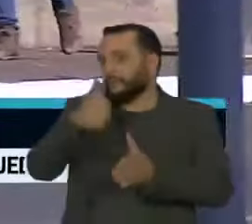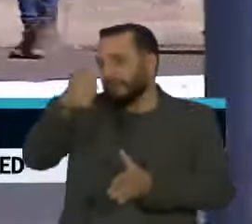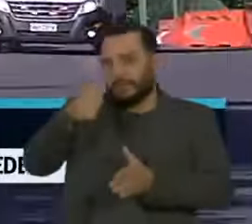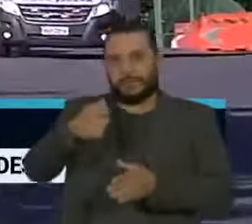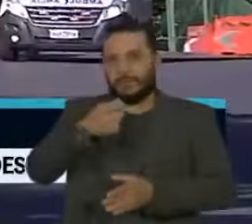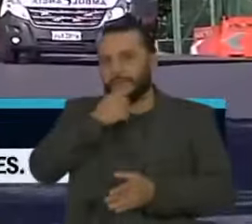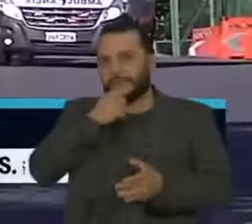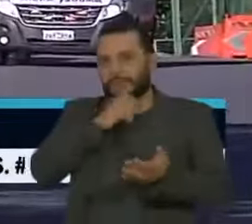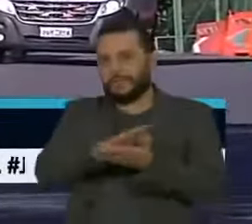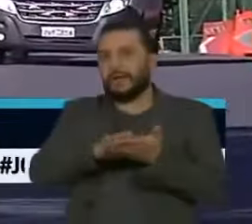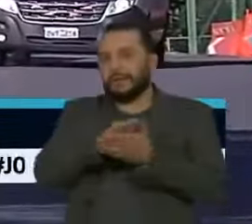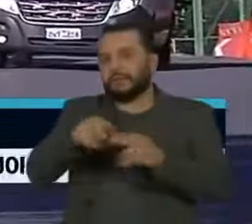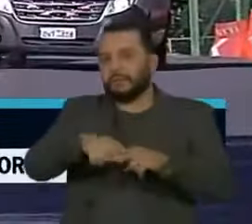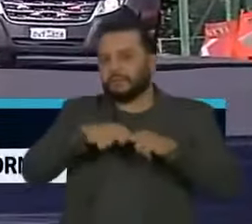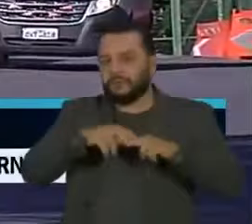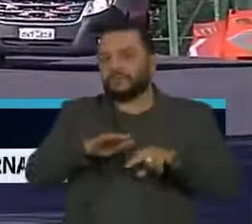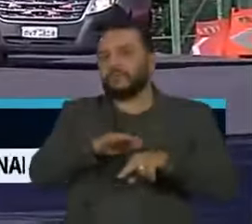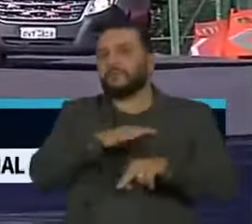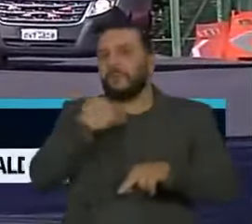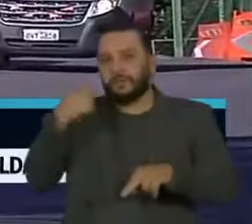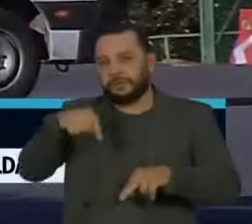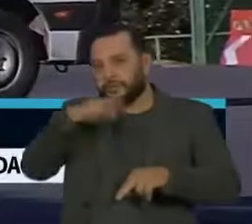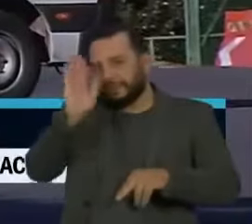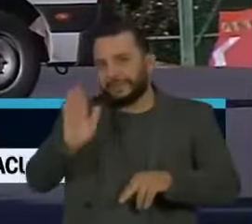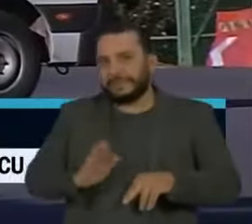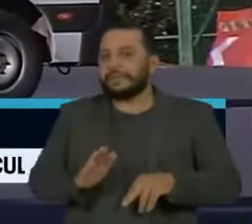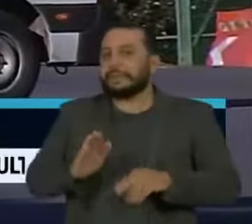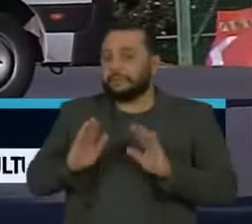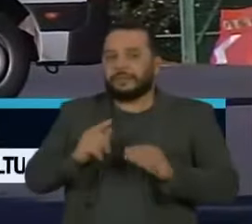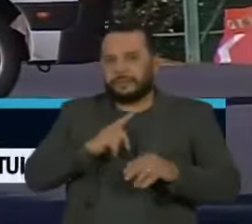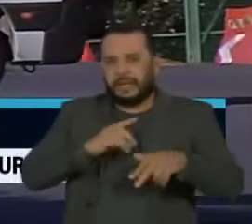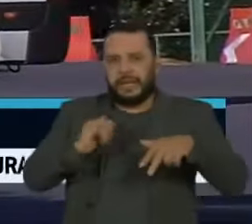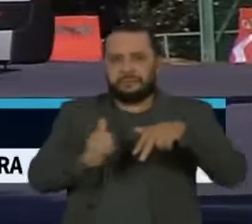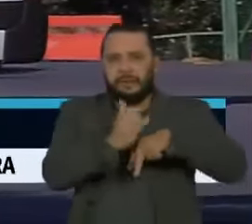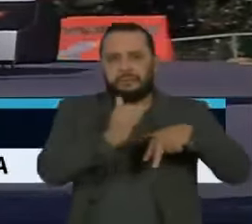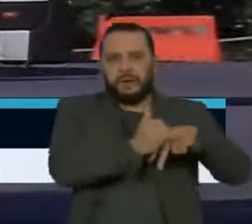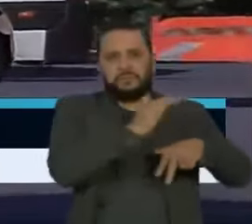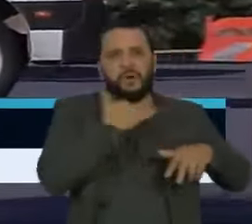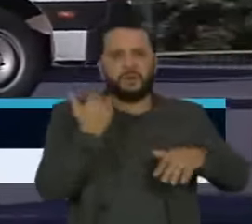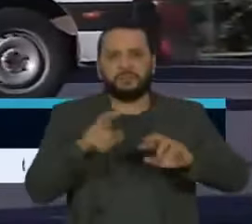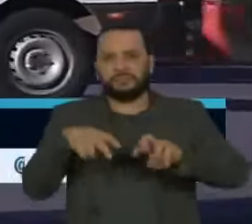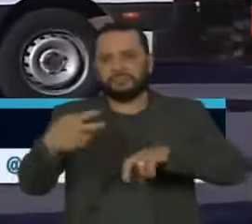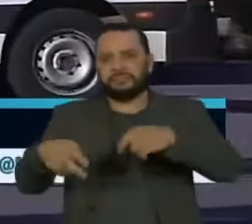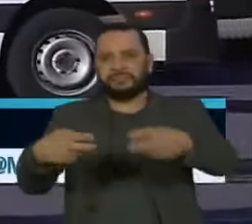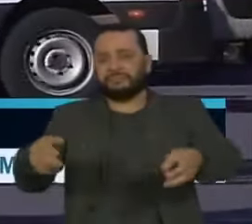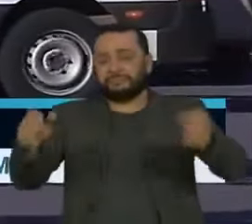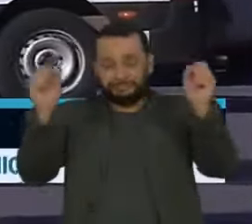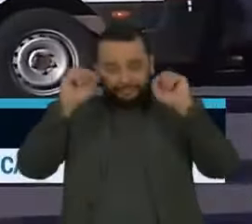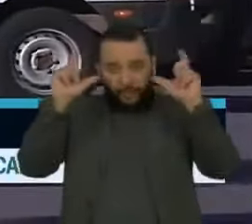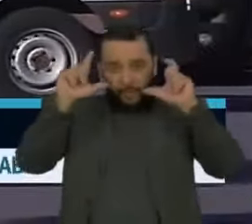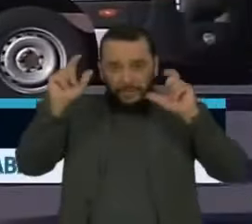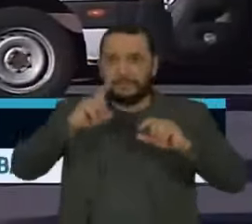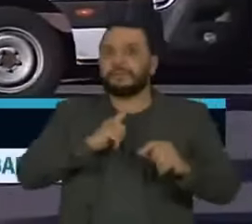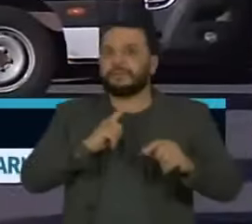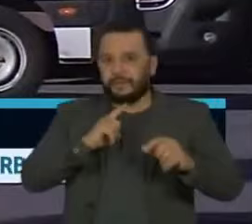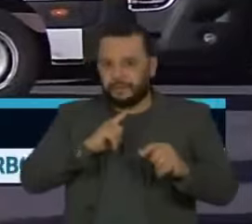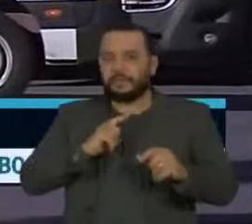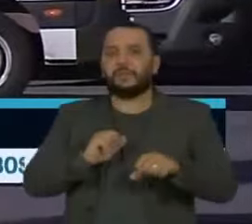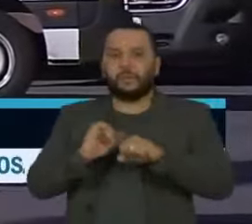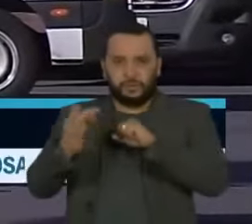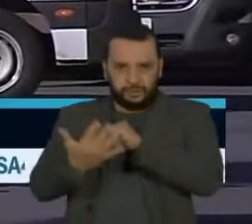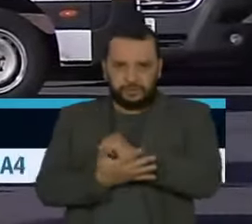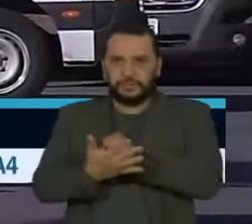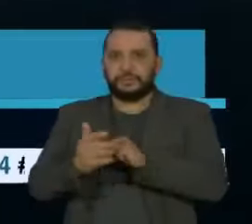ranking das maiores causas de mortes no Brasil, o número de vítimas da Covid-19 chama a atenção. O novo